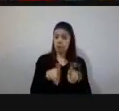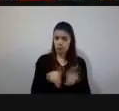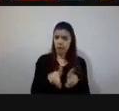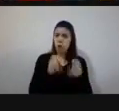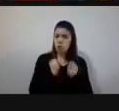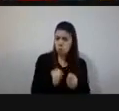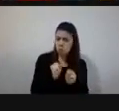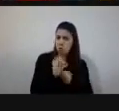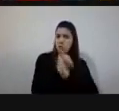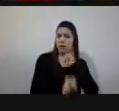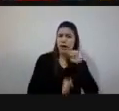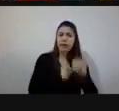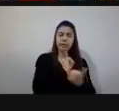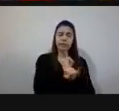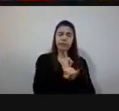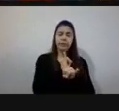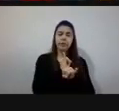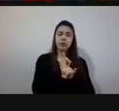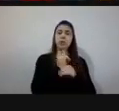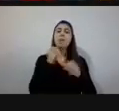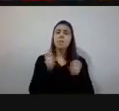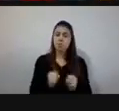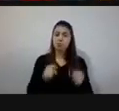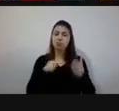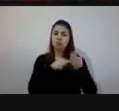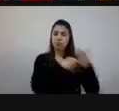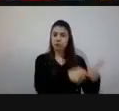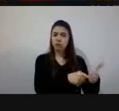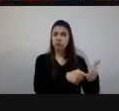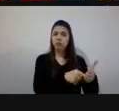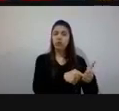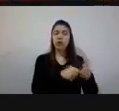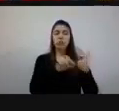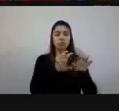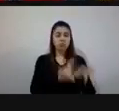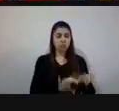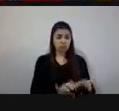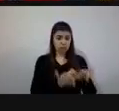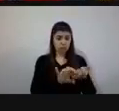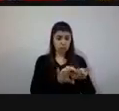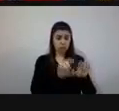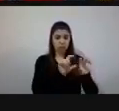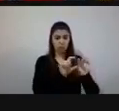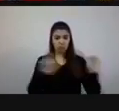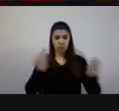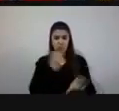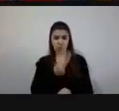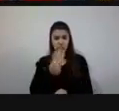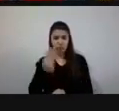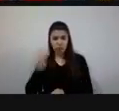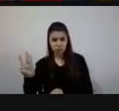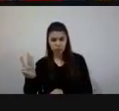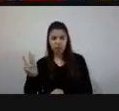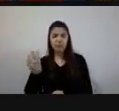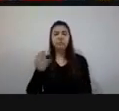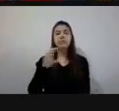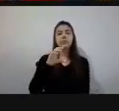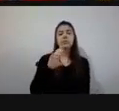sem precisar telefonar e falar com alguém. Você entra lá no site Disque 100, joga ali no Google, qualquer